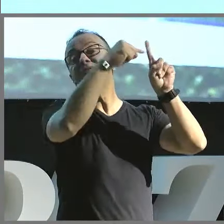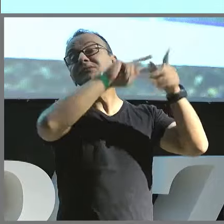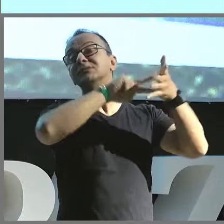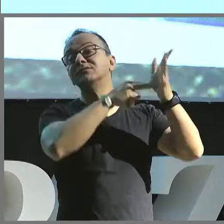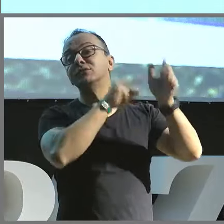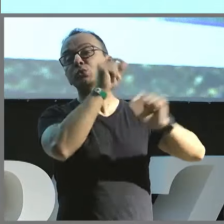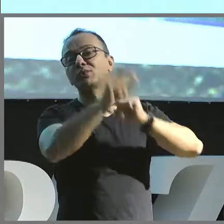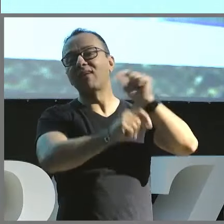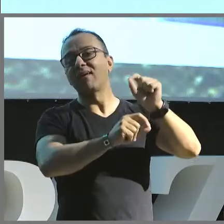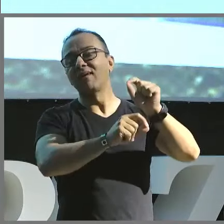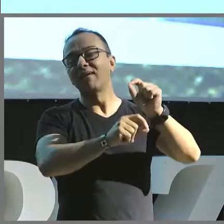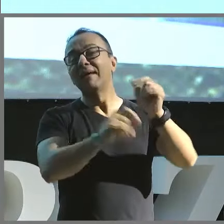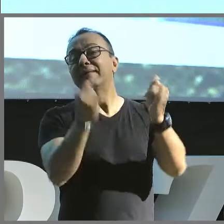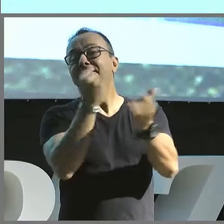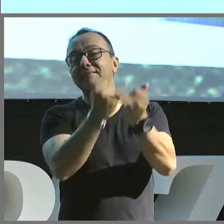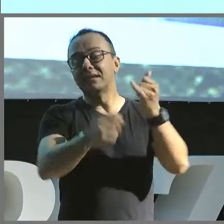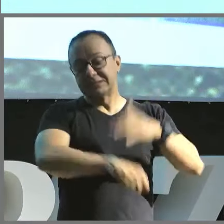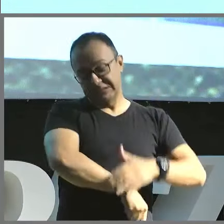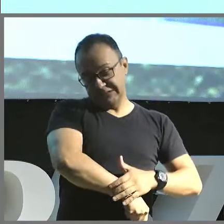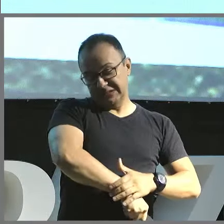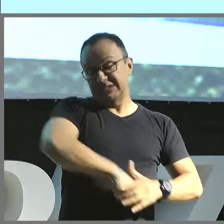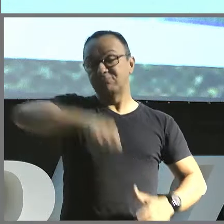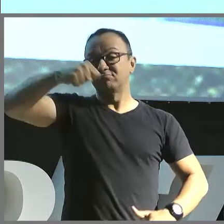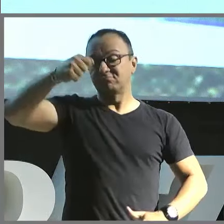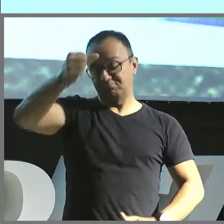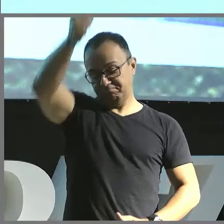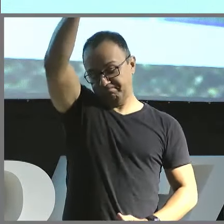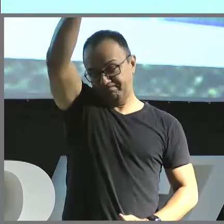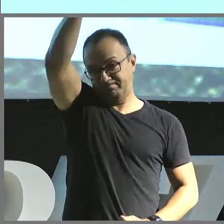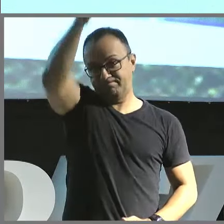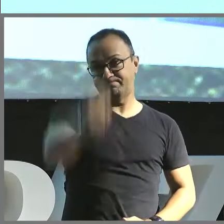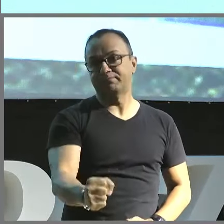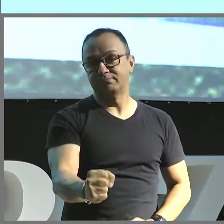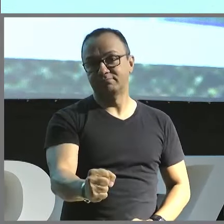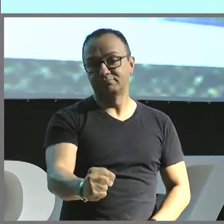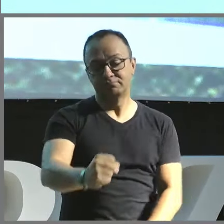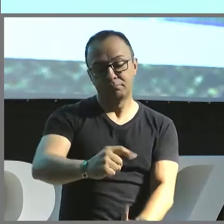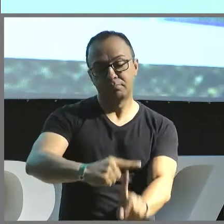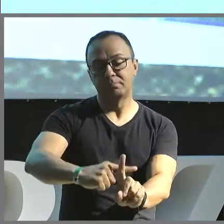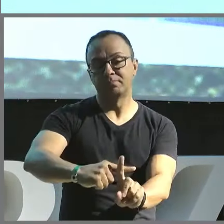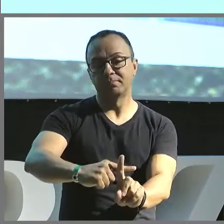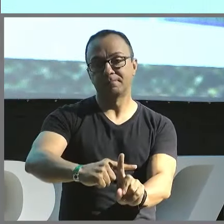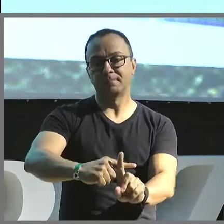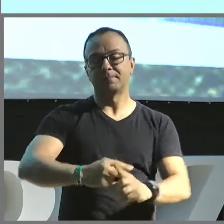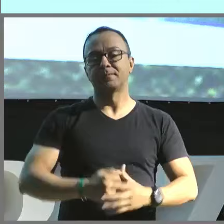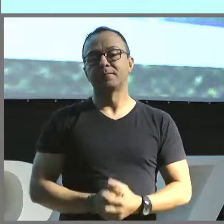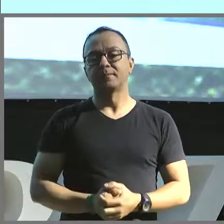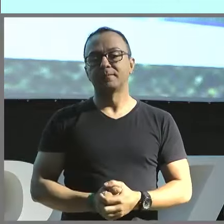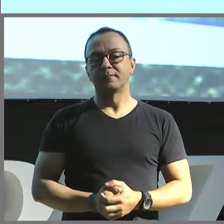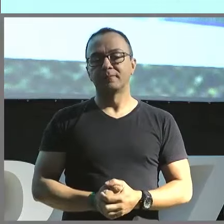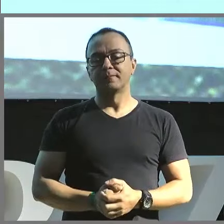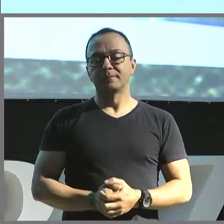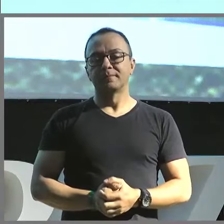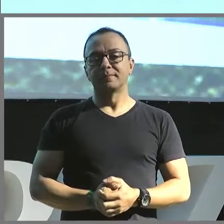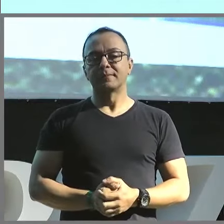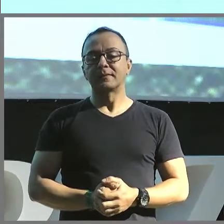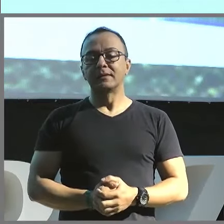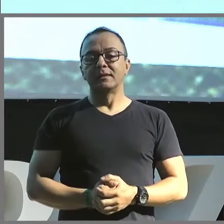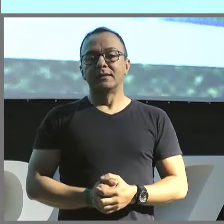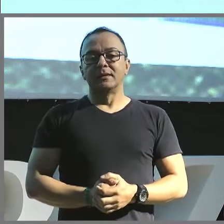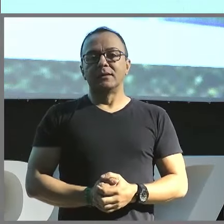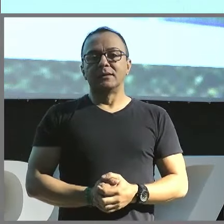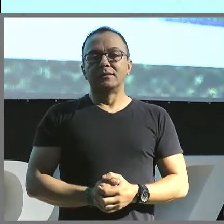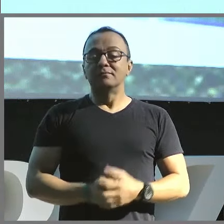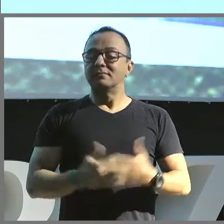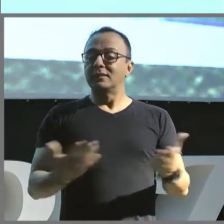de uma espada fincada no solo, embainhada na terra. Era essa paz, mas para que